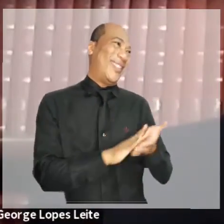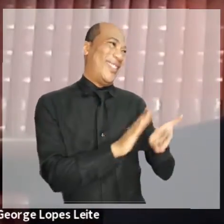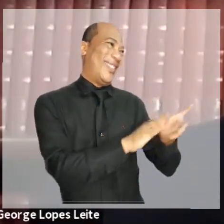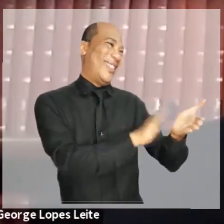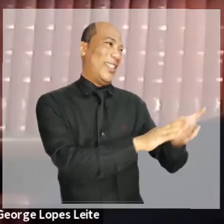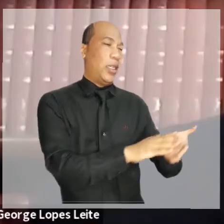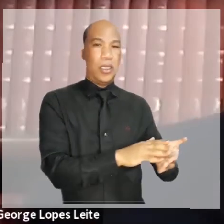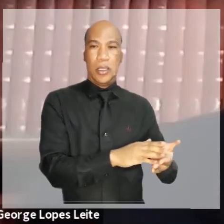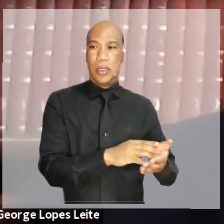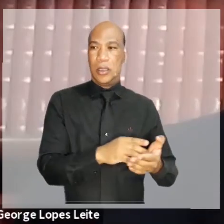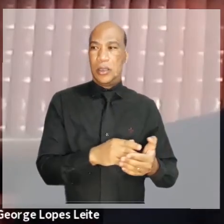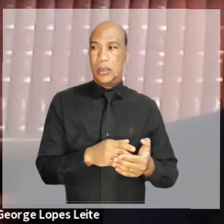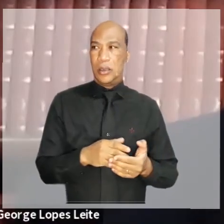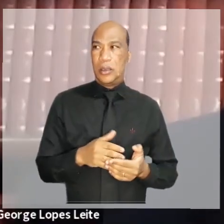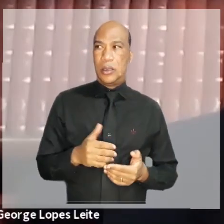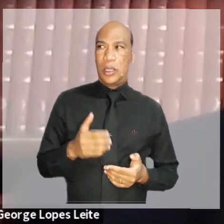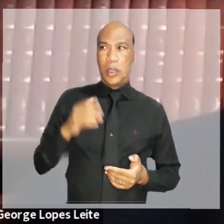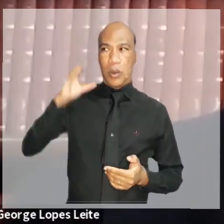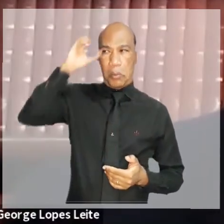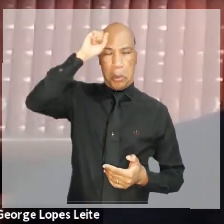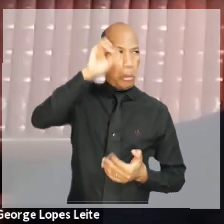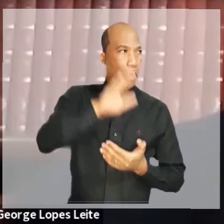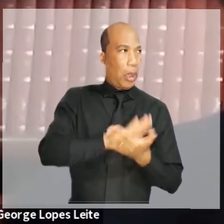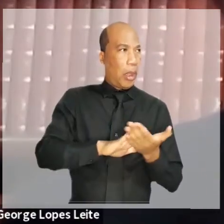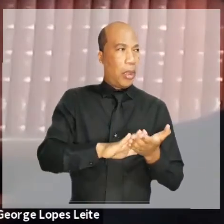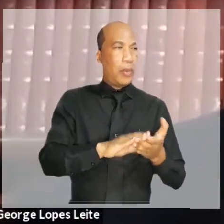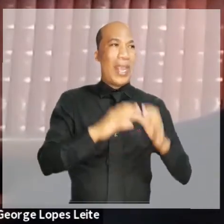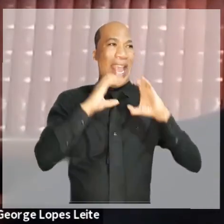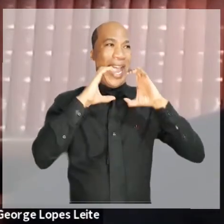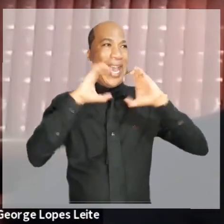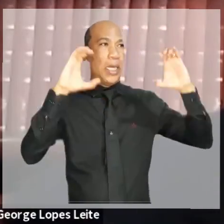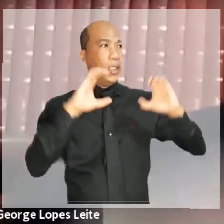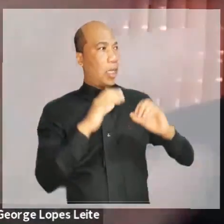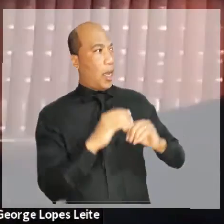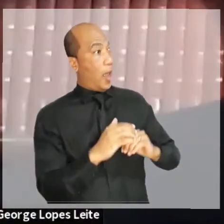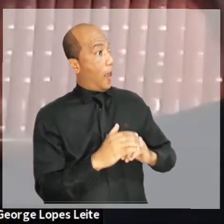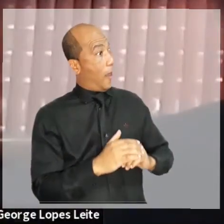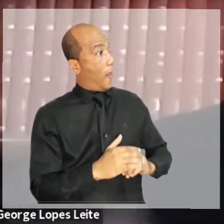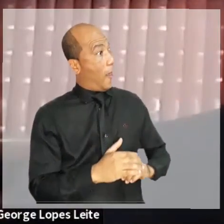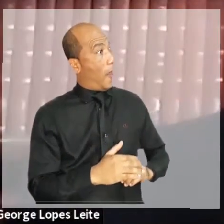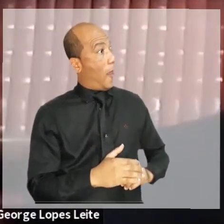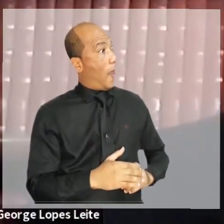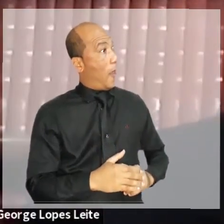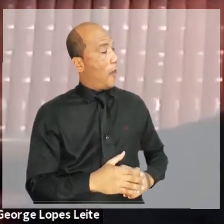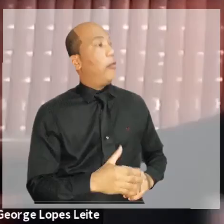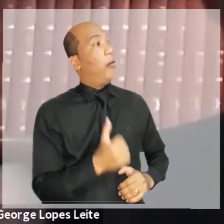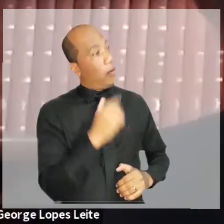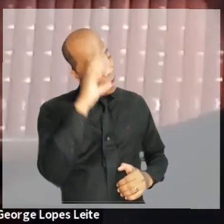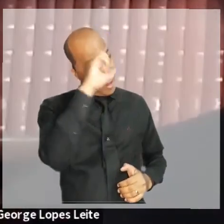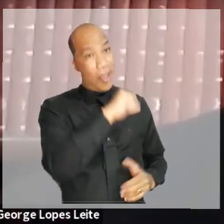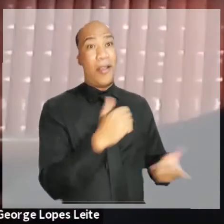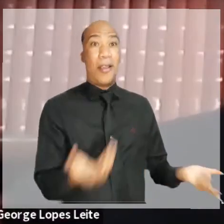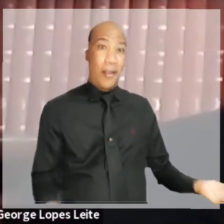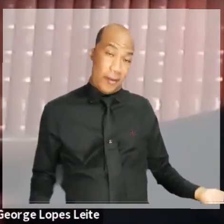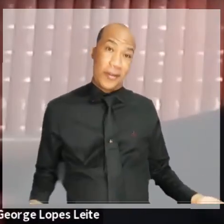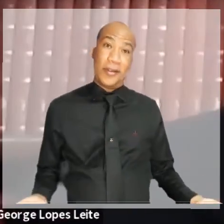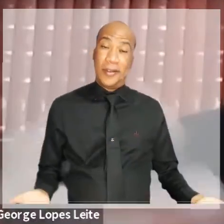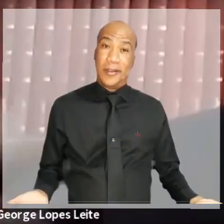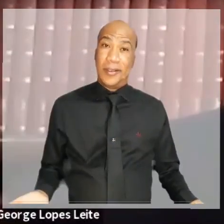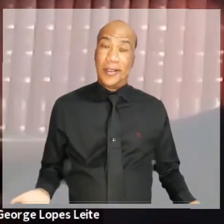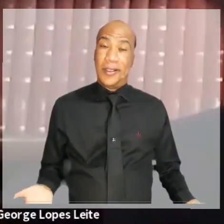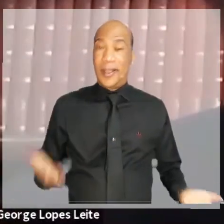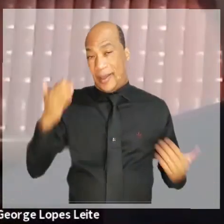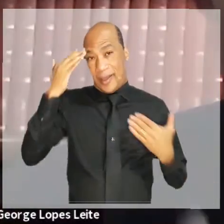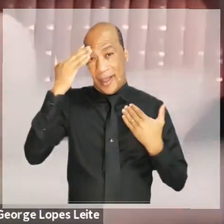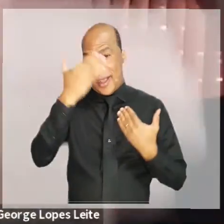que participaram, a essas meninas maravilhosas da escola, que é a razão de ser de eu continuar aqui à frente, né? Ter